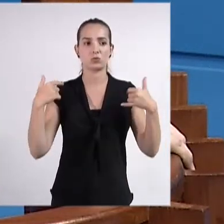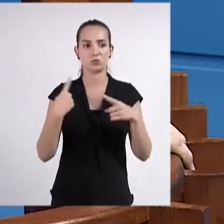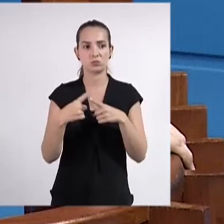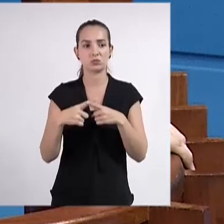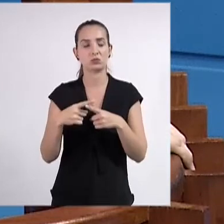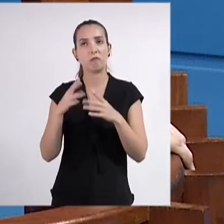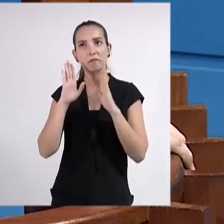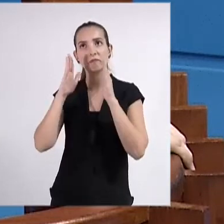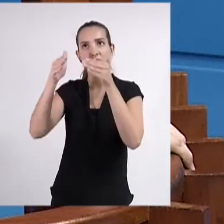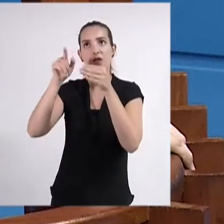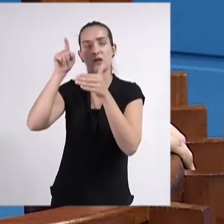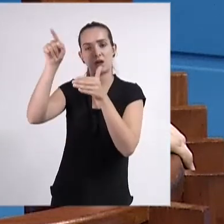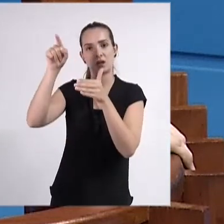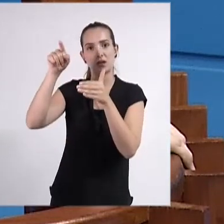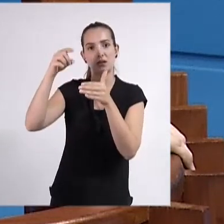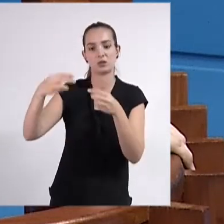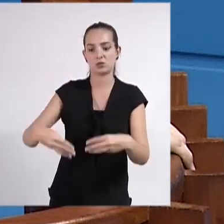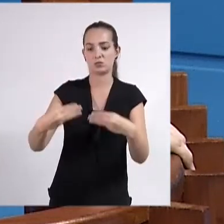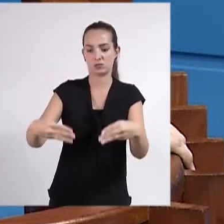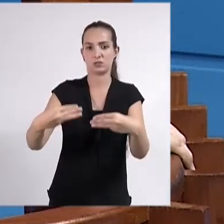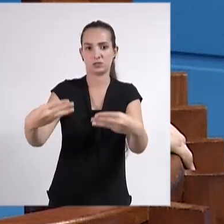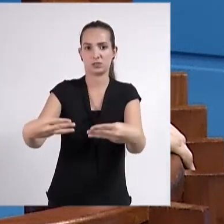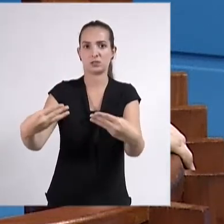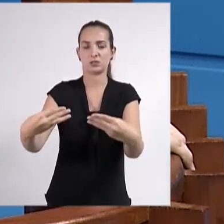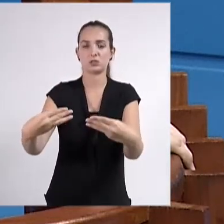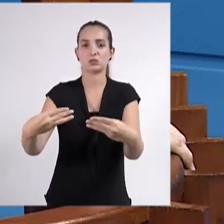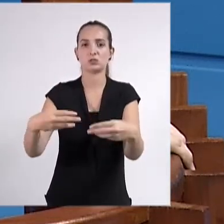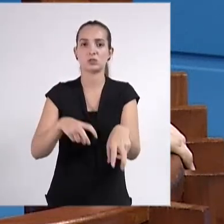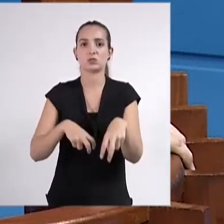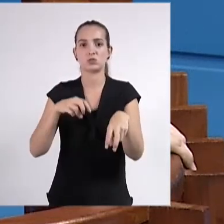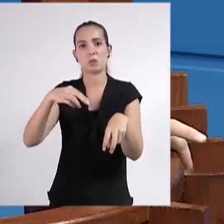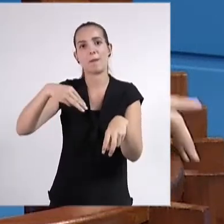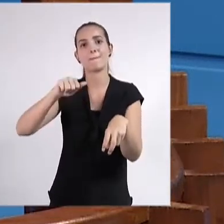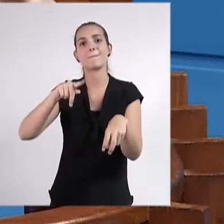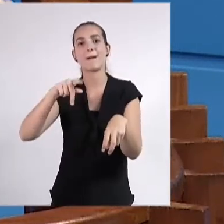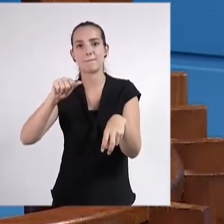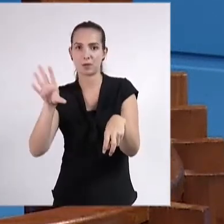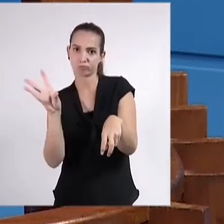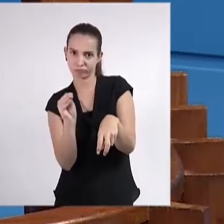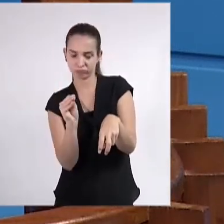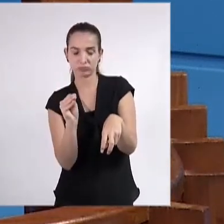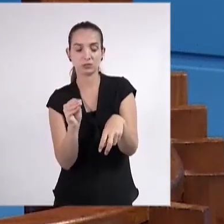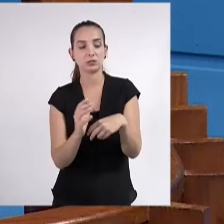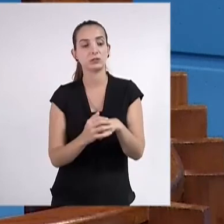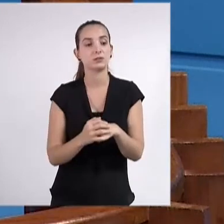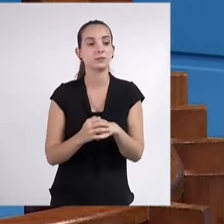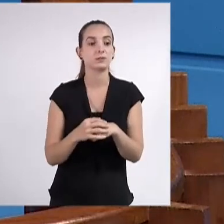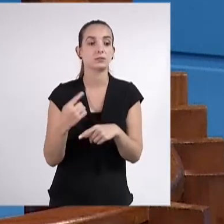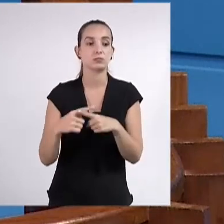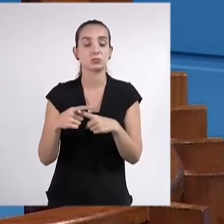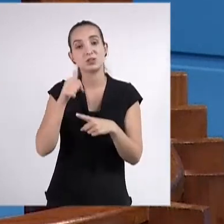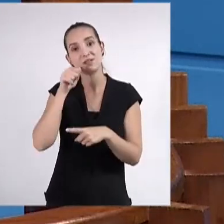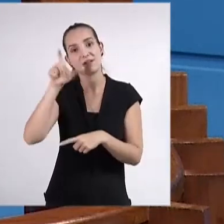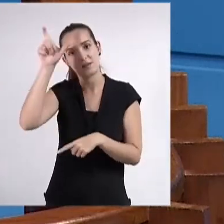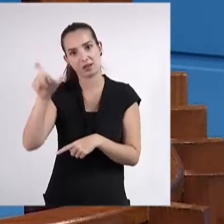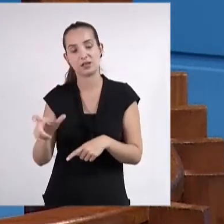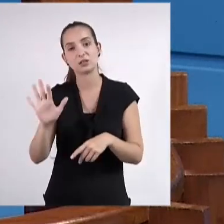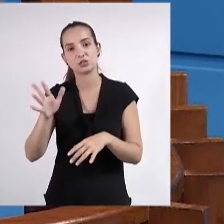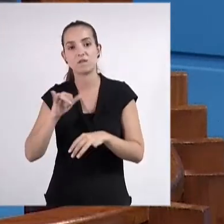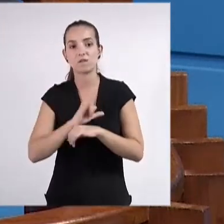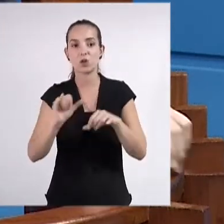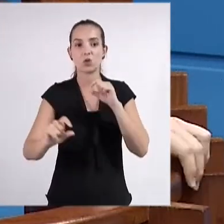no Ministério, no MAPA, no Ministério da Agricultura. Importante participação, que já anunciou